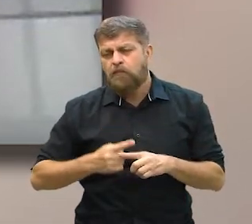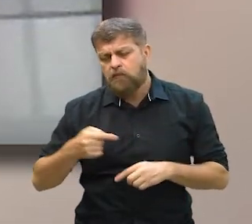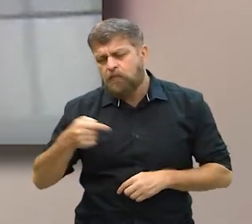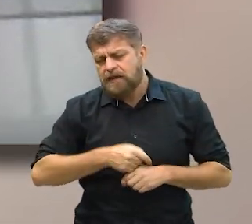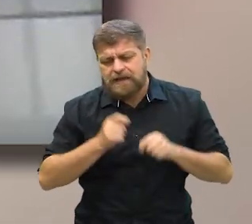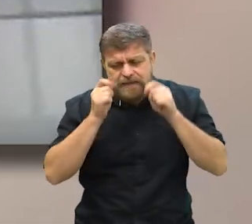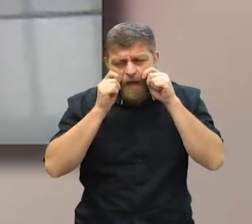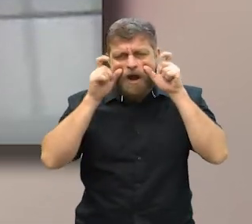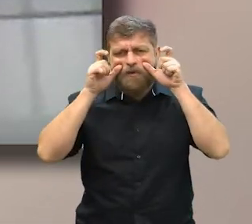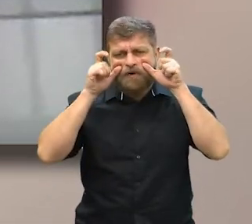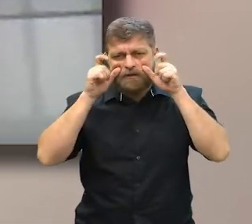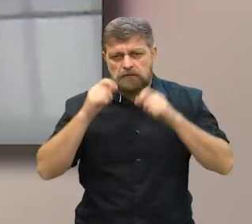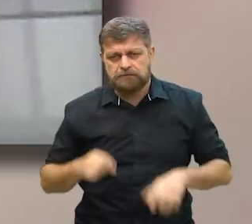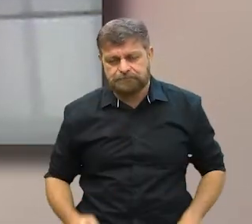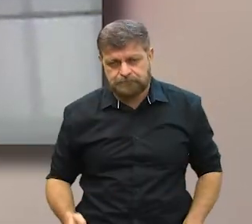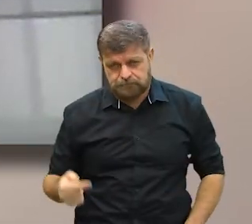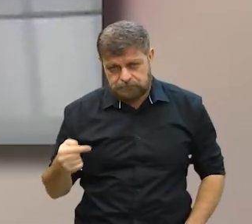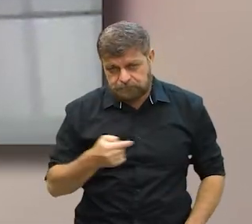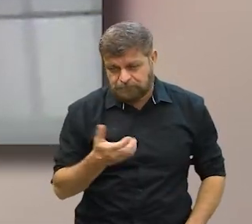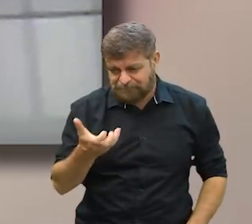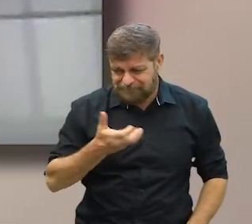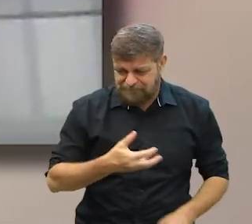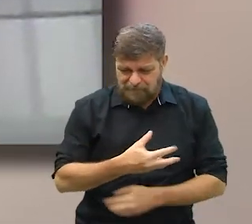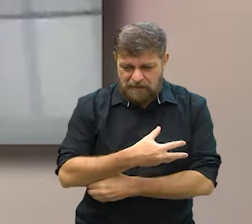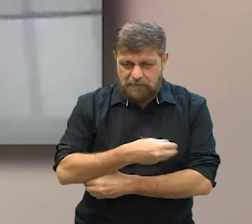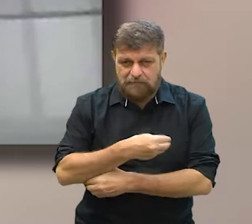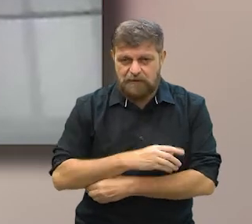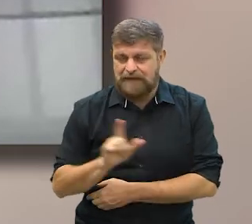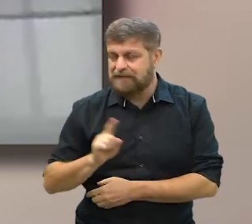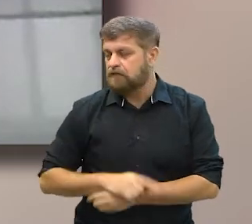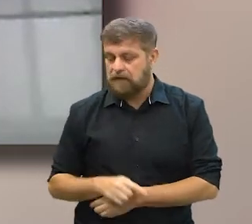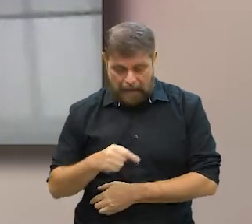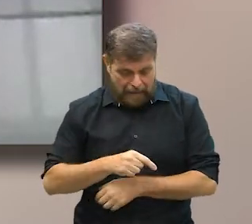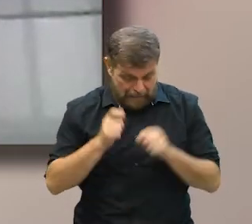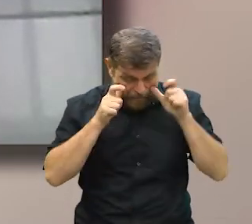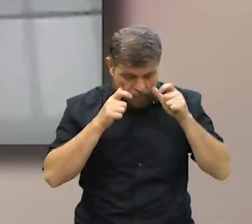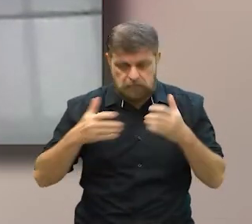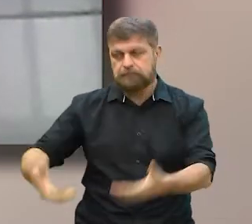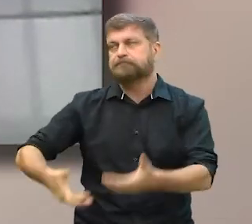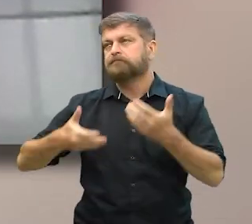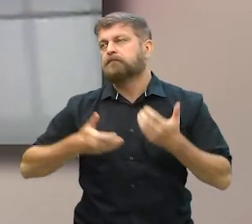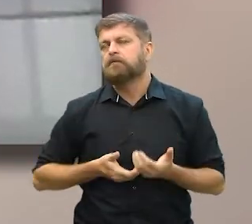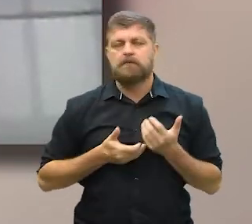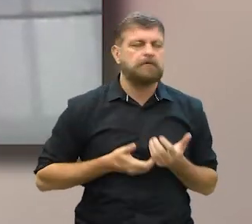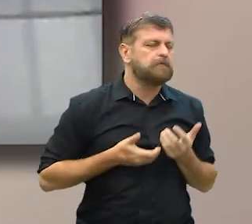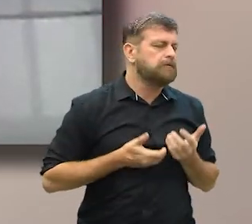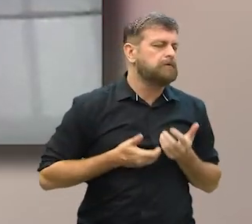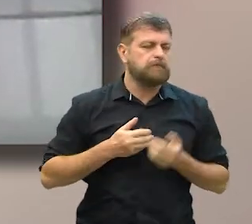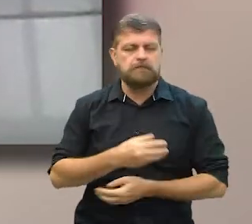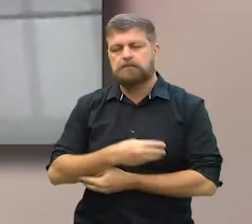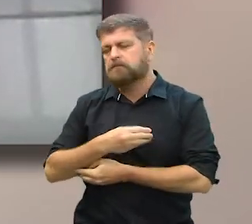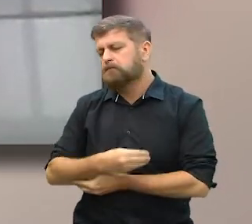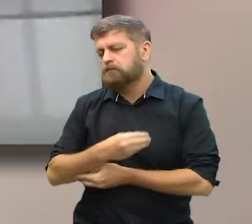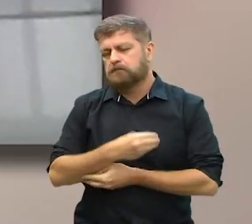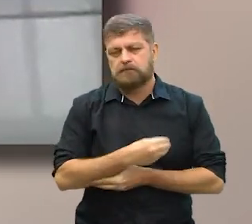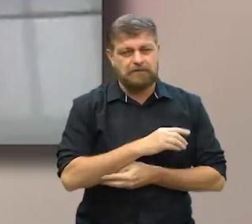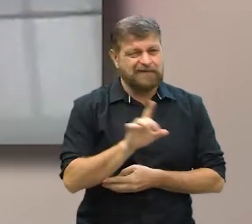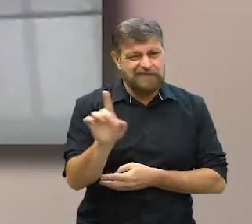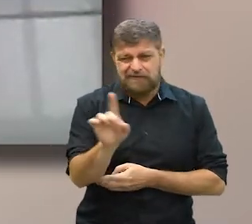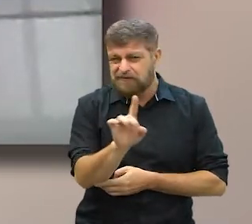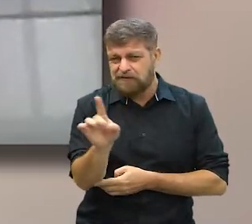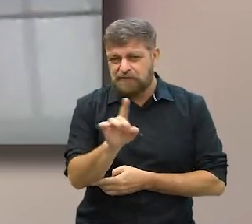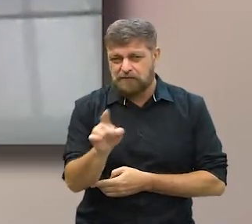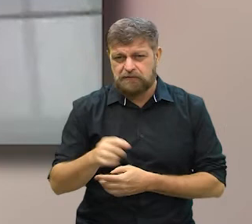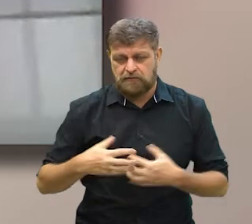ver o que é, sabe? Por que que ele acordou? E não simplesmente botar no peito e acabou,